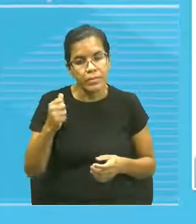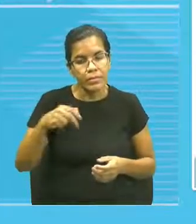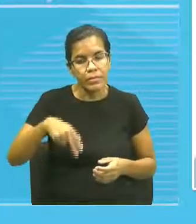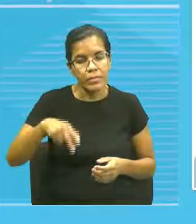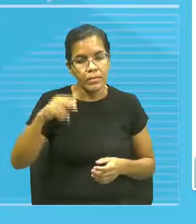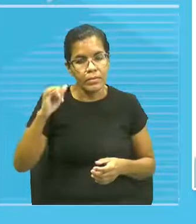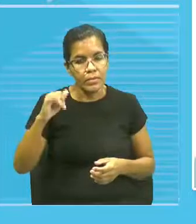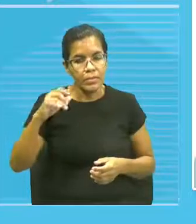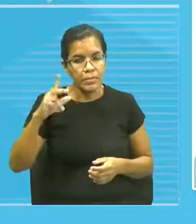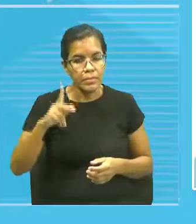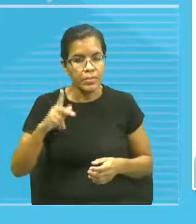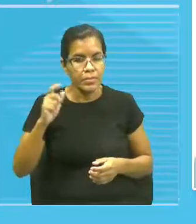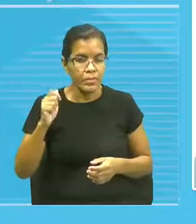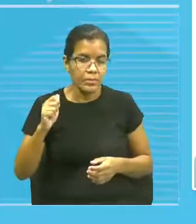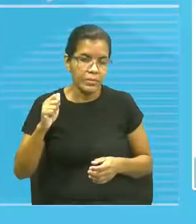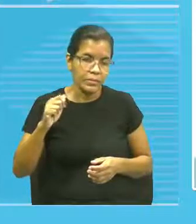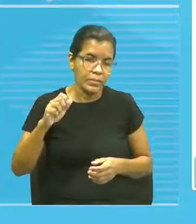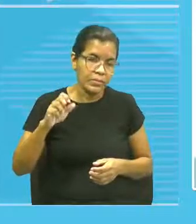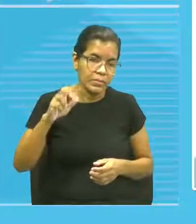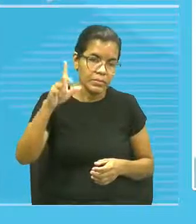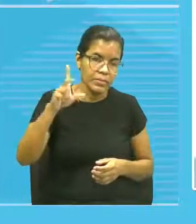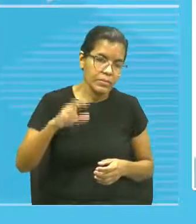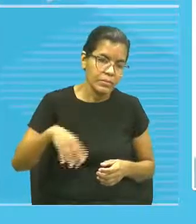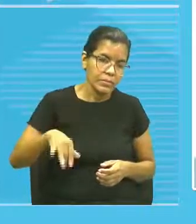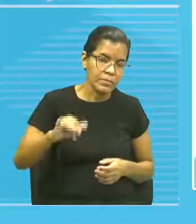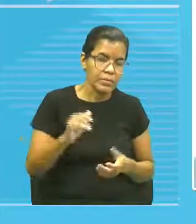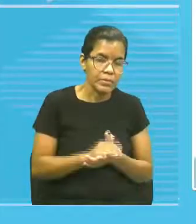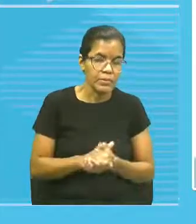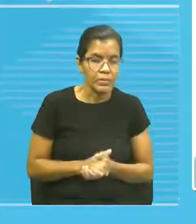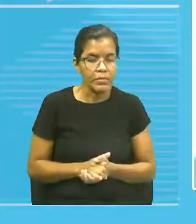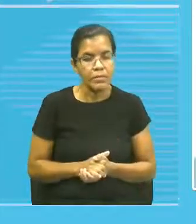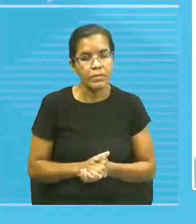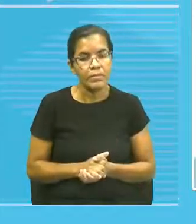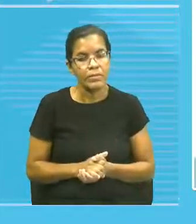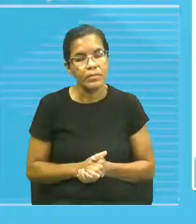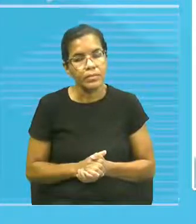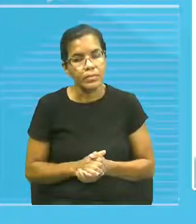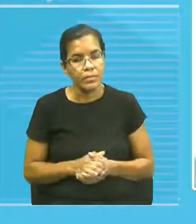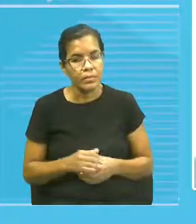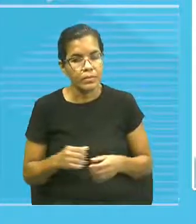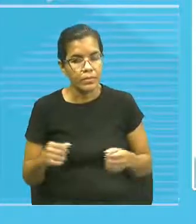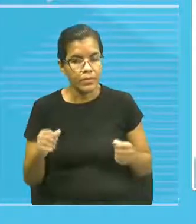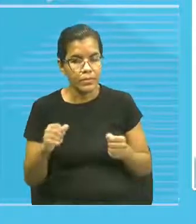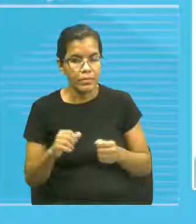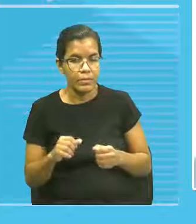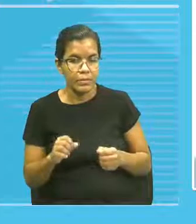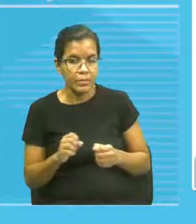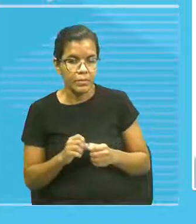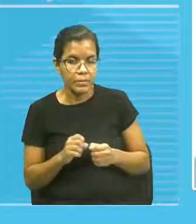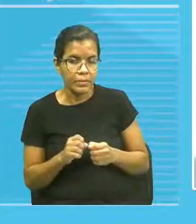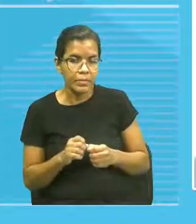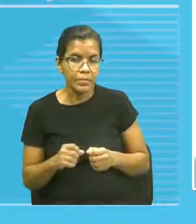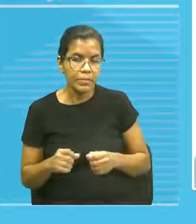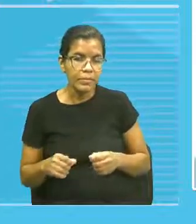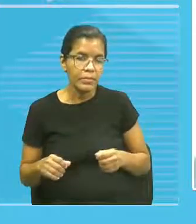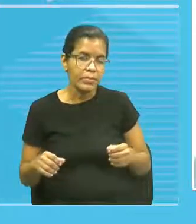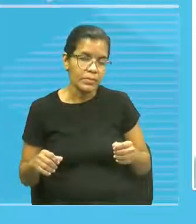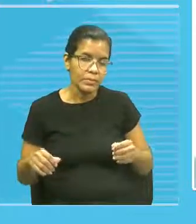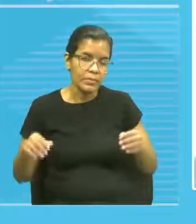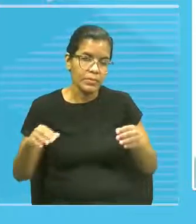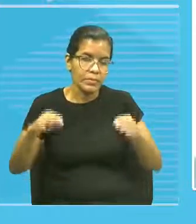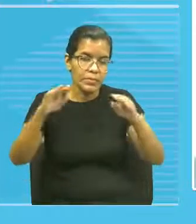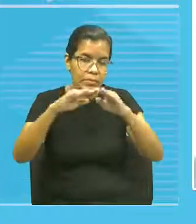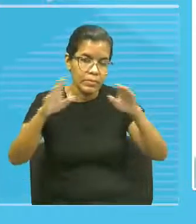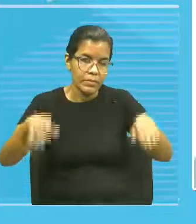Moraes, da Unidade Escolar Francisco de Assis, segundo B. Nós estamos formando uma turma, viu? Só dizer aí para vocês,